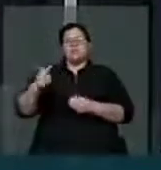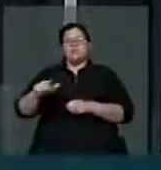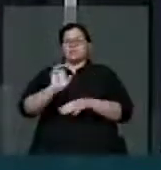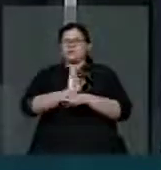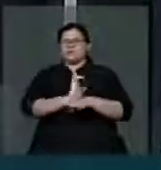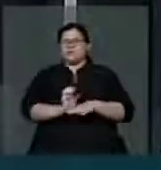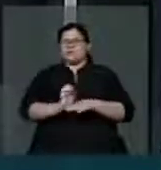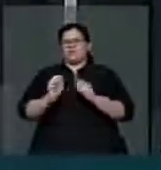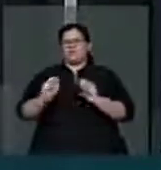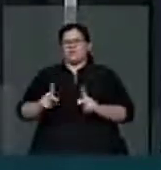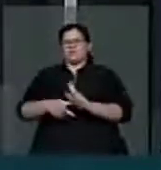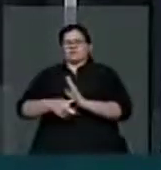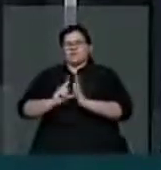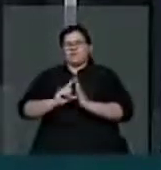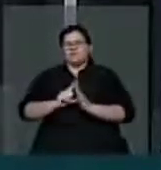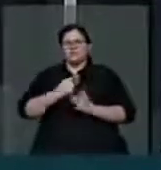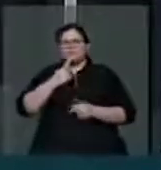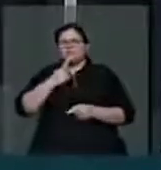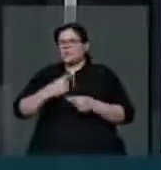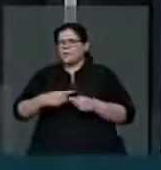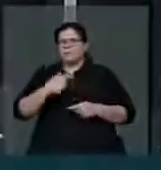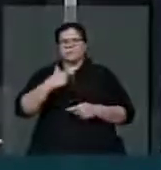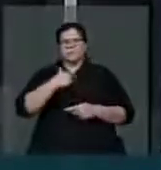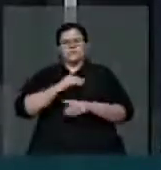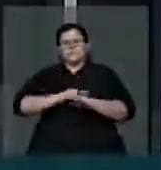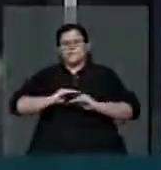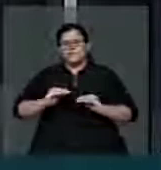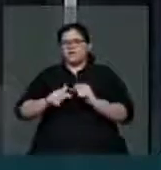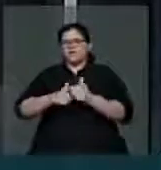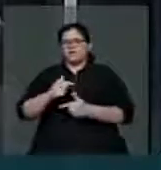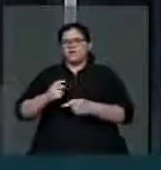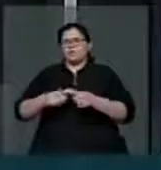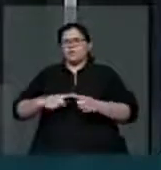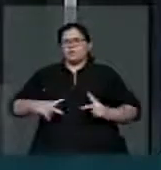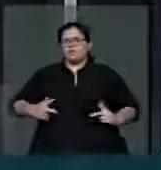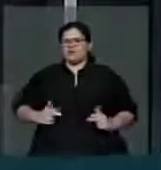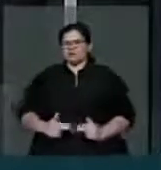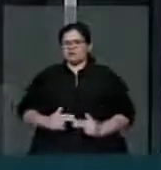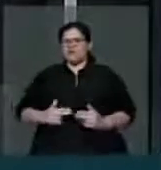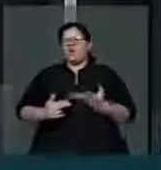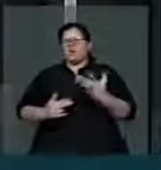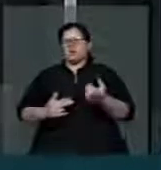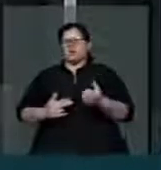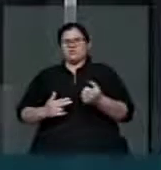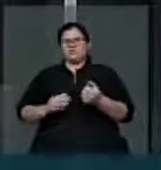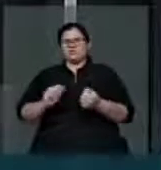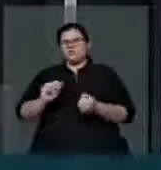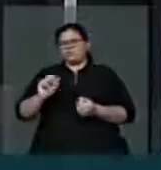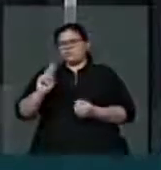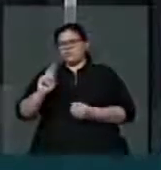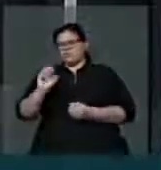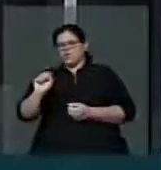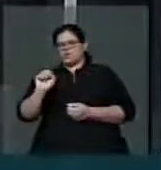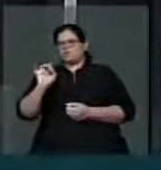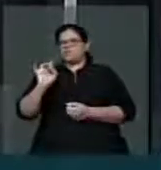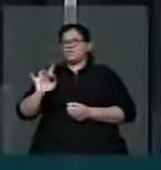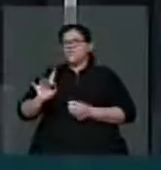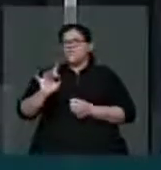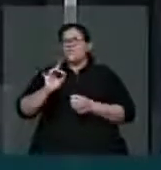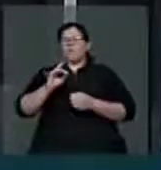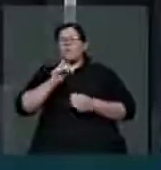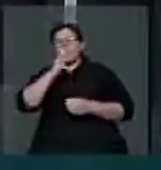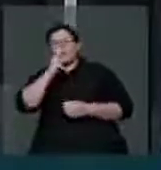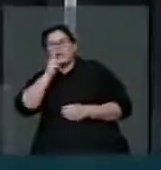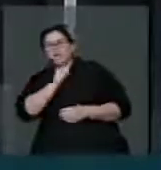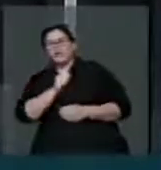invalidez da Defensoria da União e aceita uma causa apenas com o propósito de um adiamento indefinido no